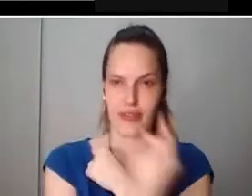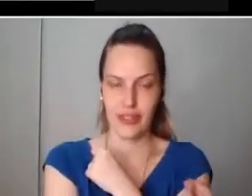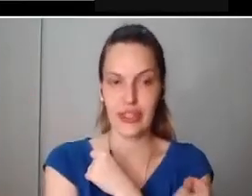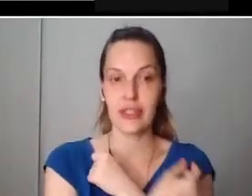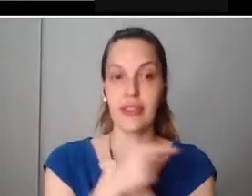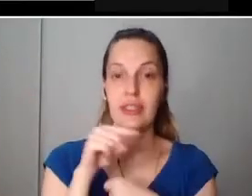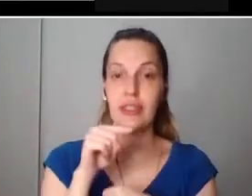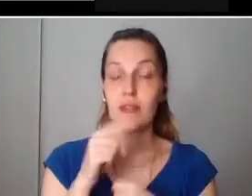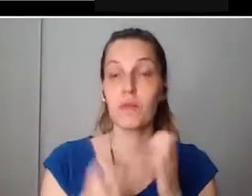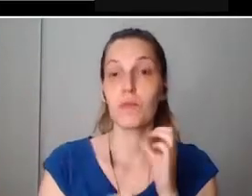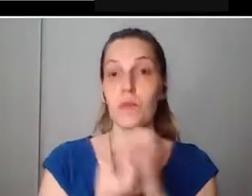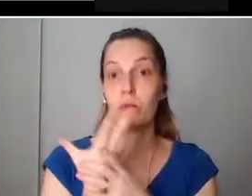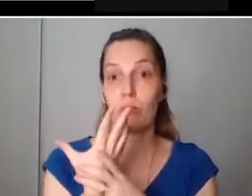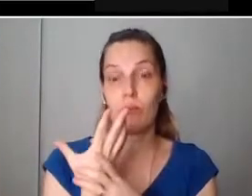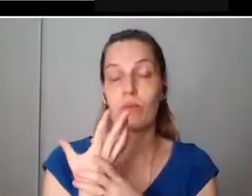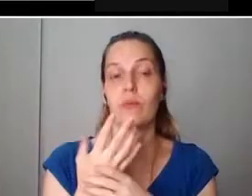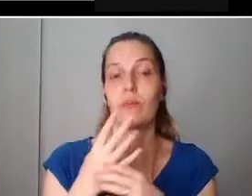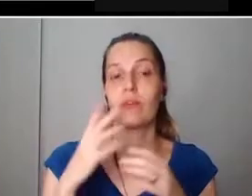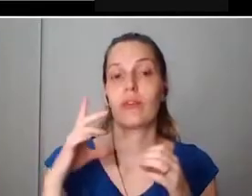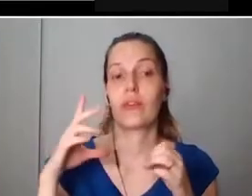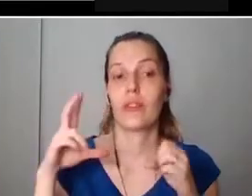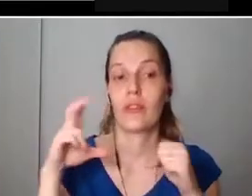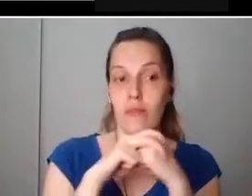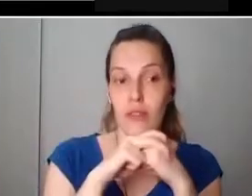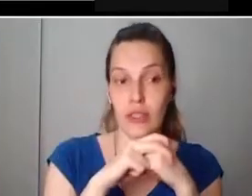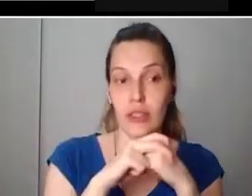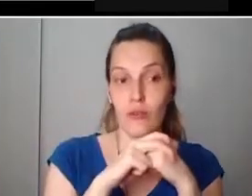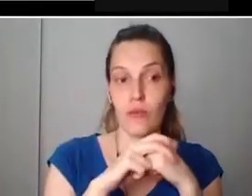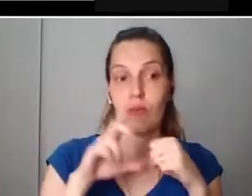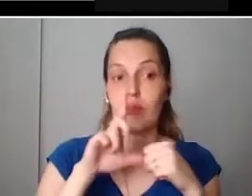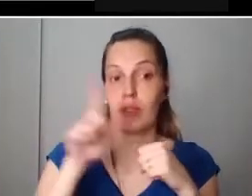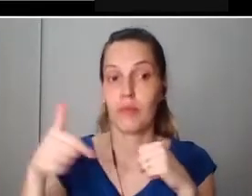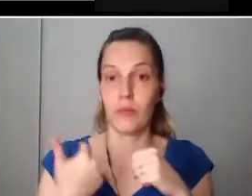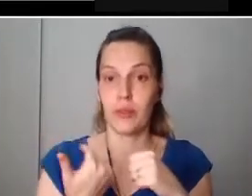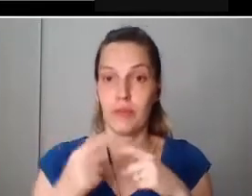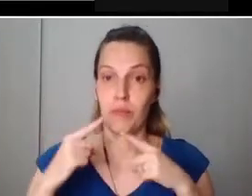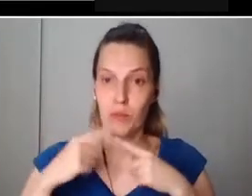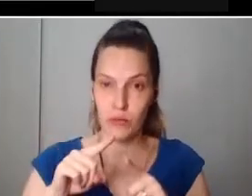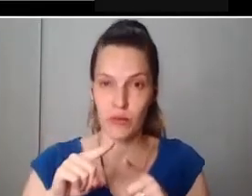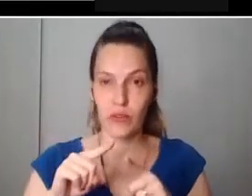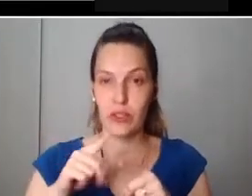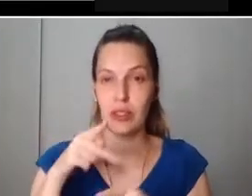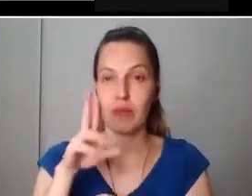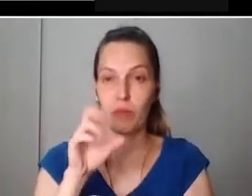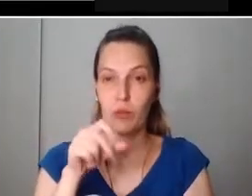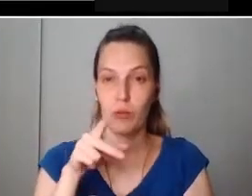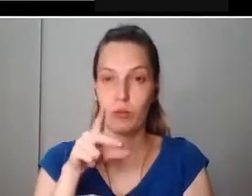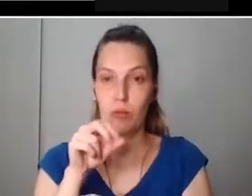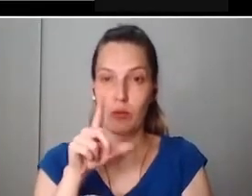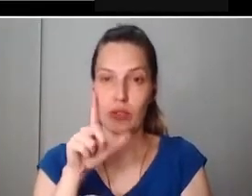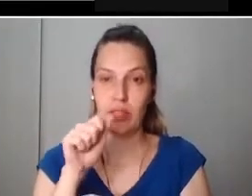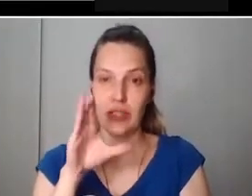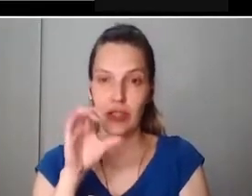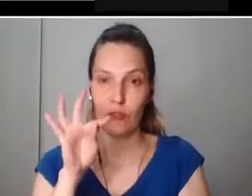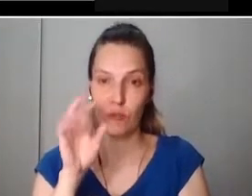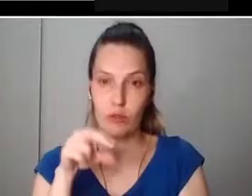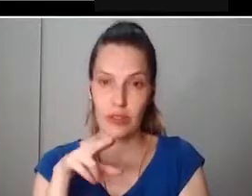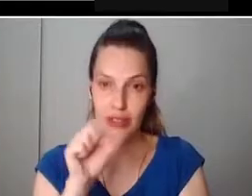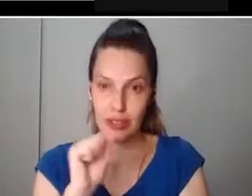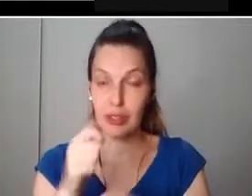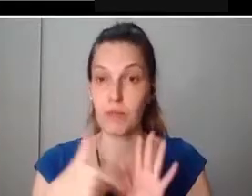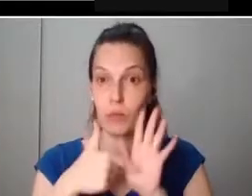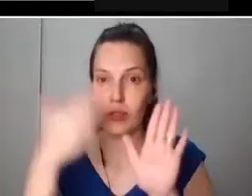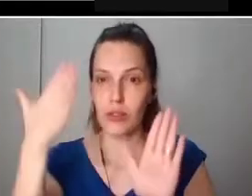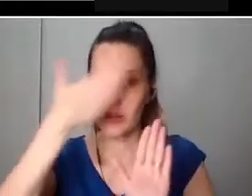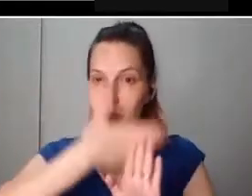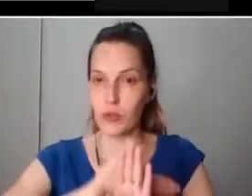com células, inativa o vírus com o fixador, que é a beta-propiolactona, mostra que esse vírus foi inativado e